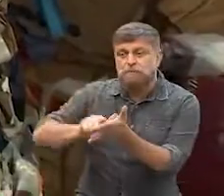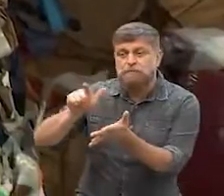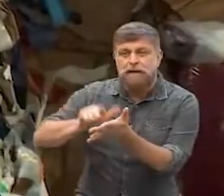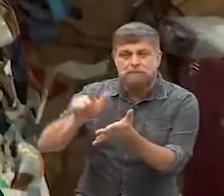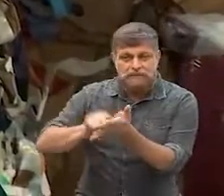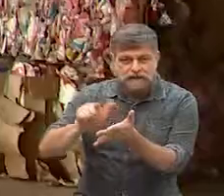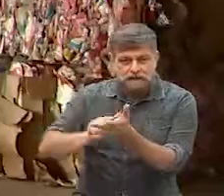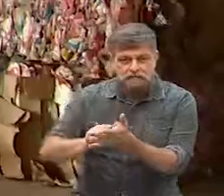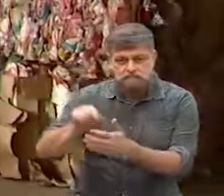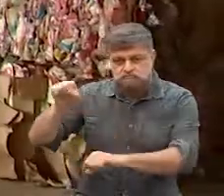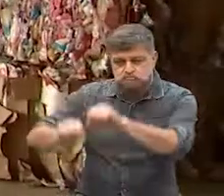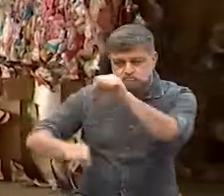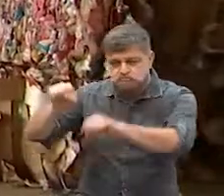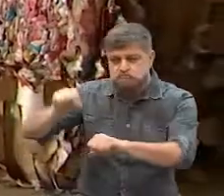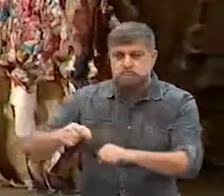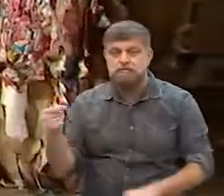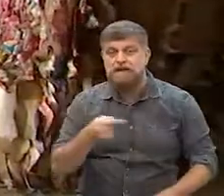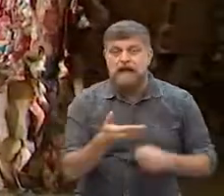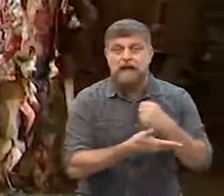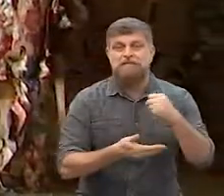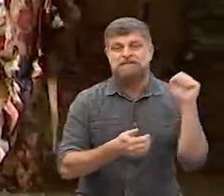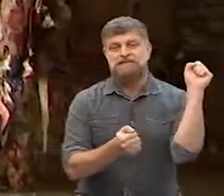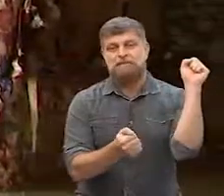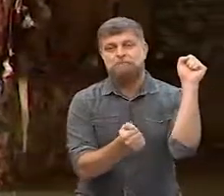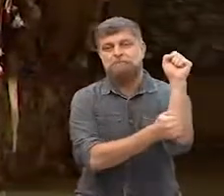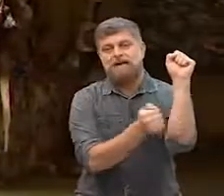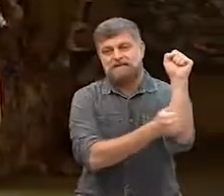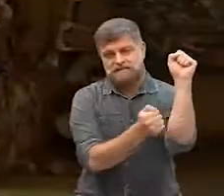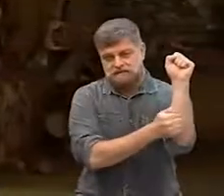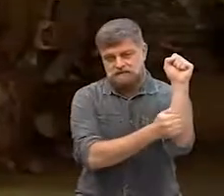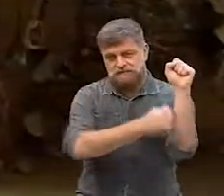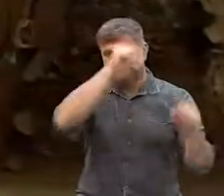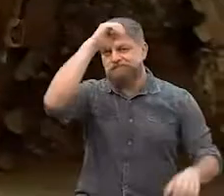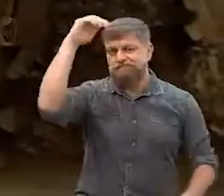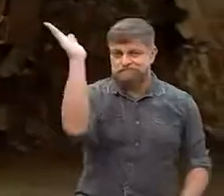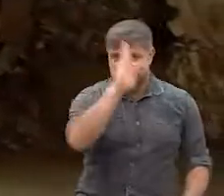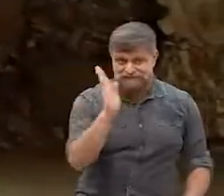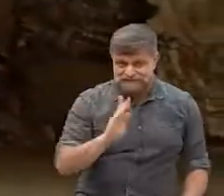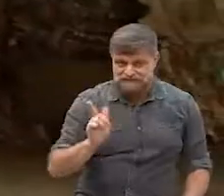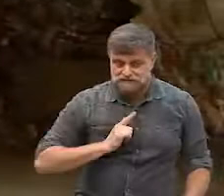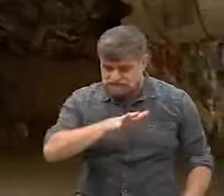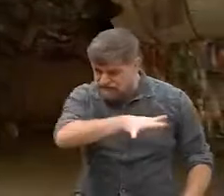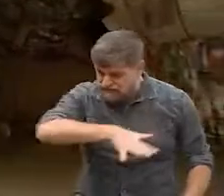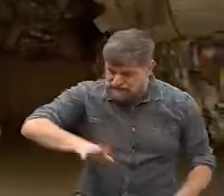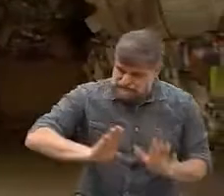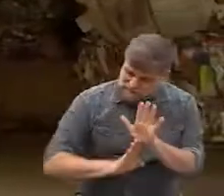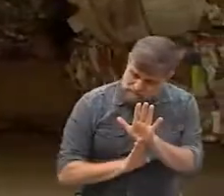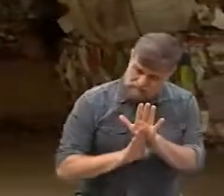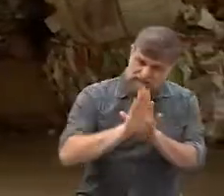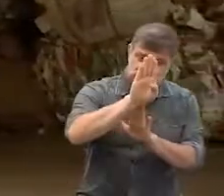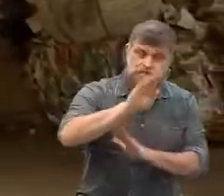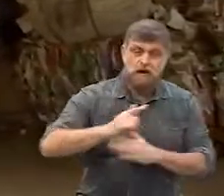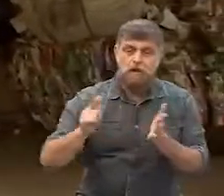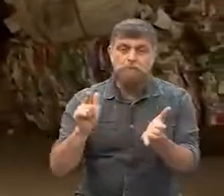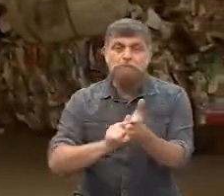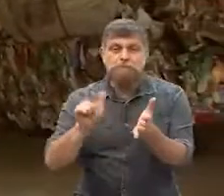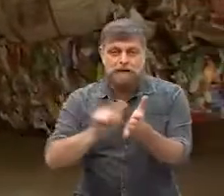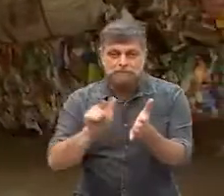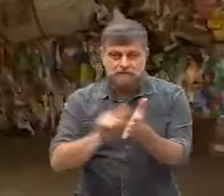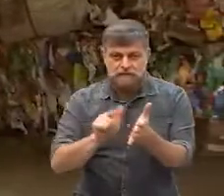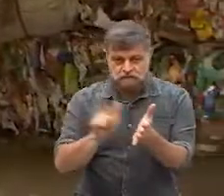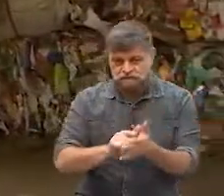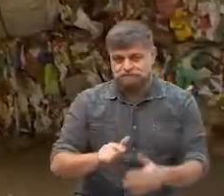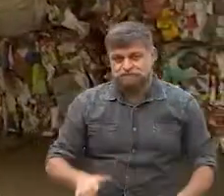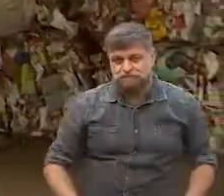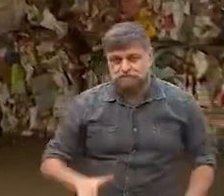é construída por madeira. O país é um dos líderes mundiais no segmento da produção de papel e celulose.